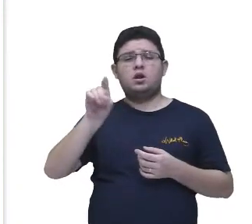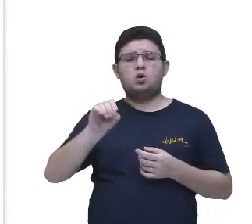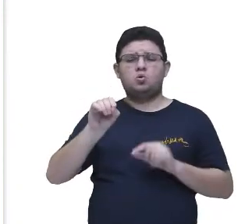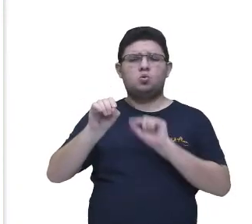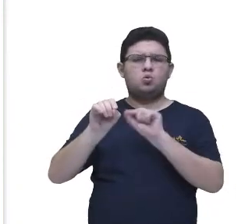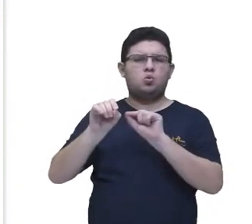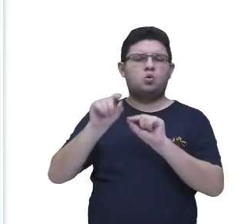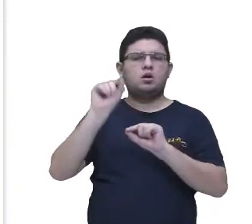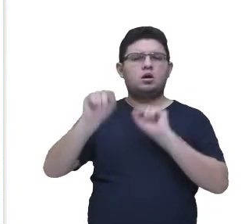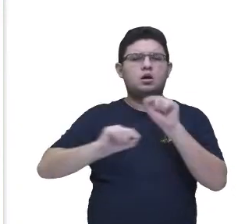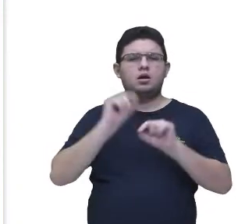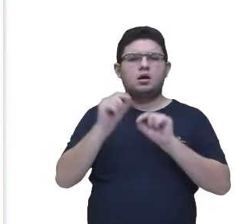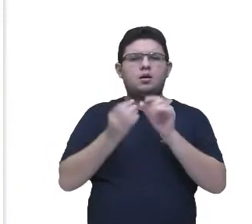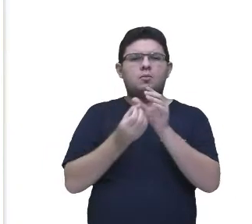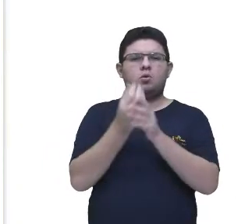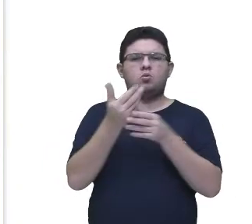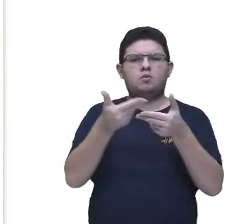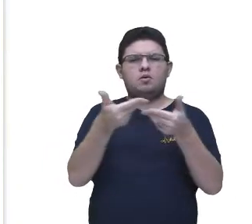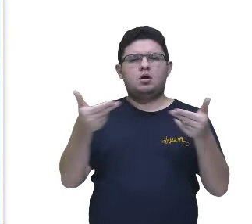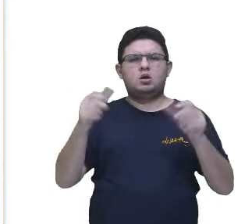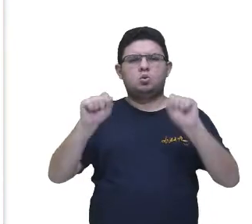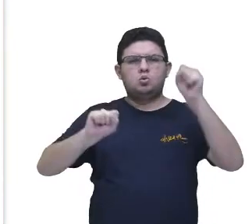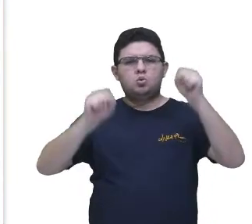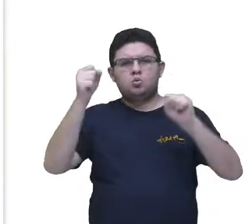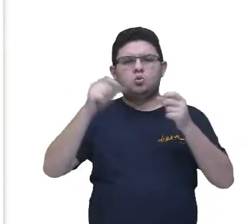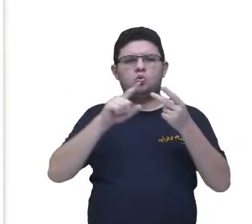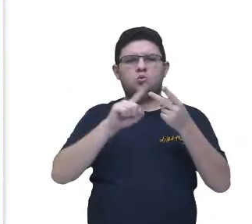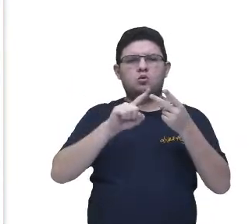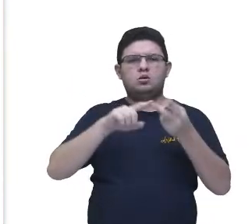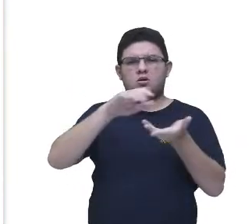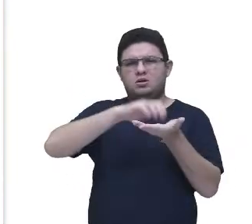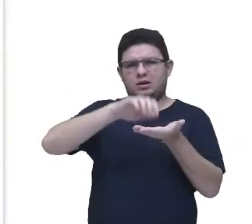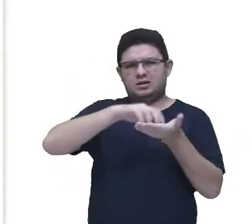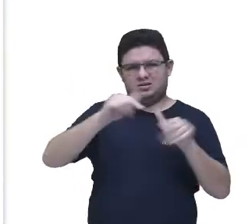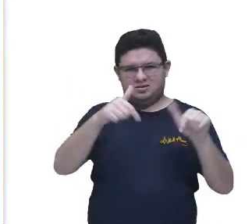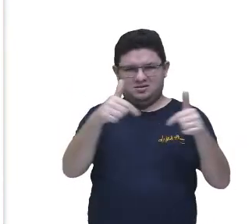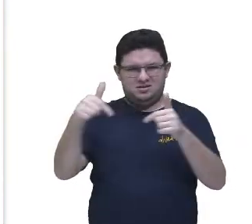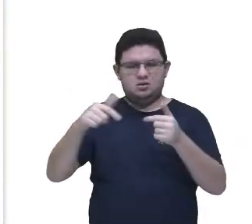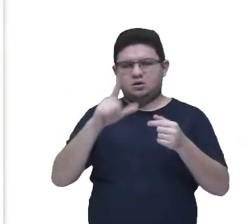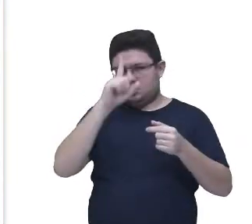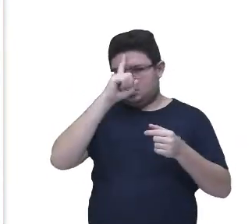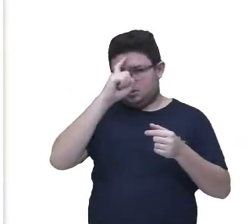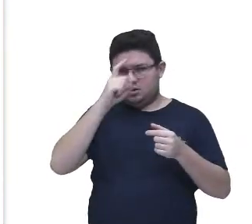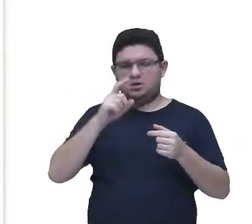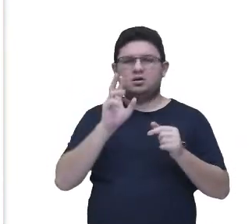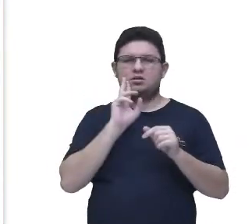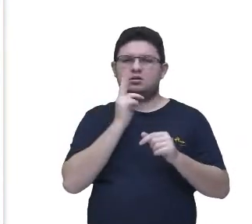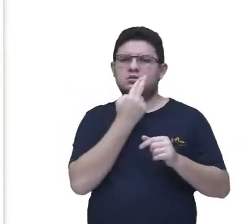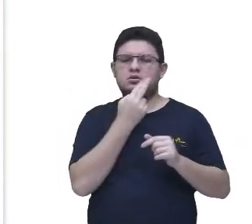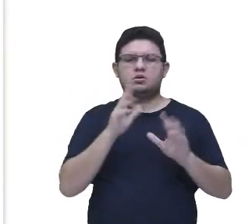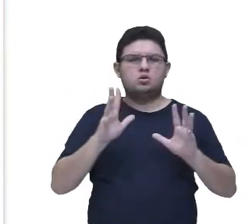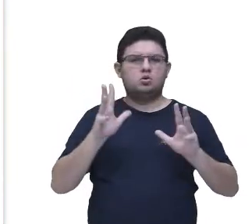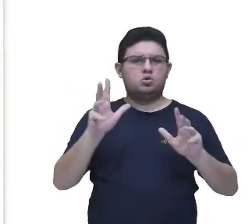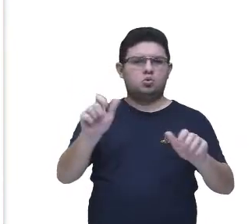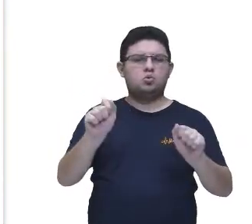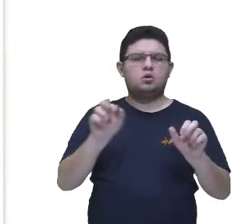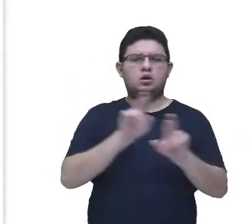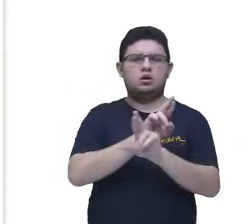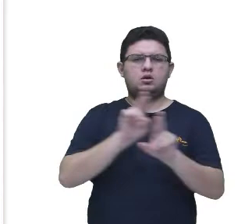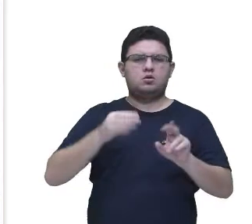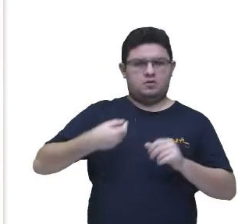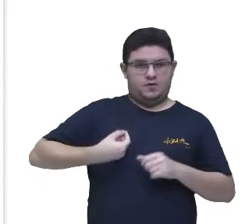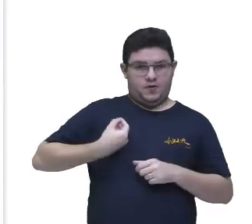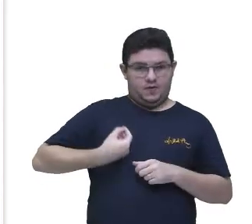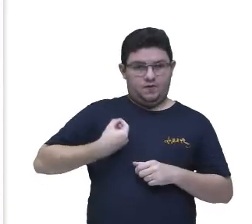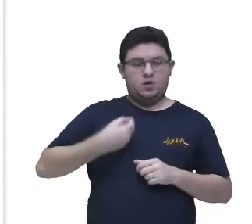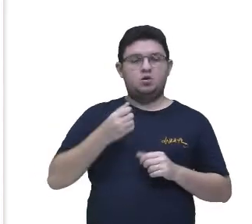são os resíduos produzidos pelas indústrias, pelos escritórios, por hospitais, por restaurantes, ou seja, tudo que envolve o homem